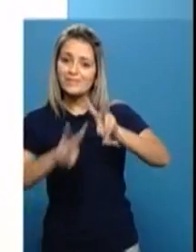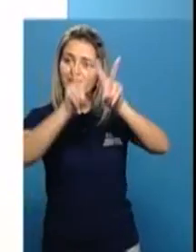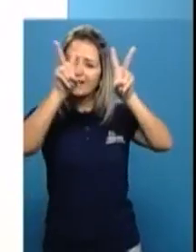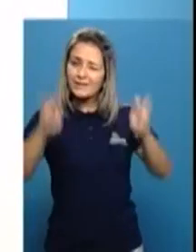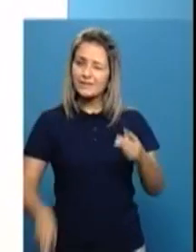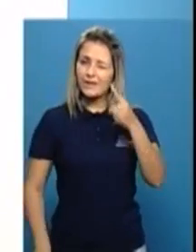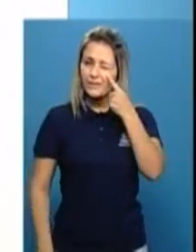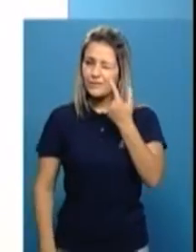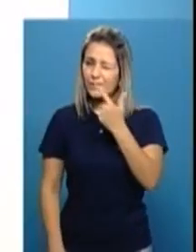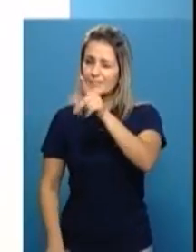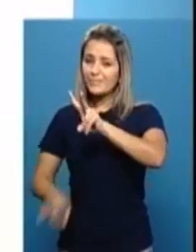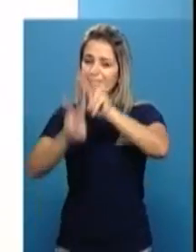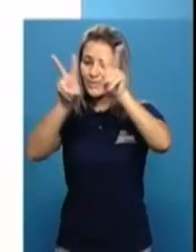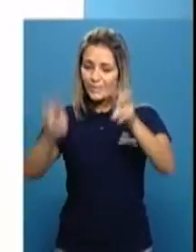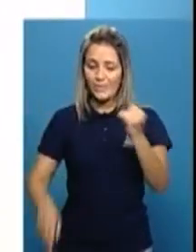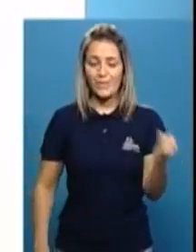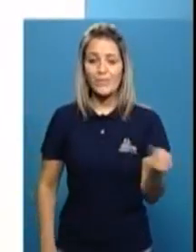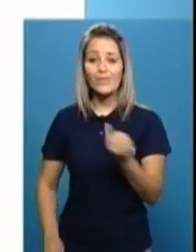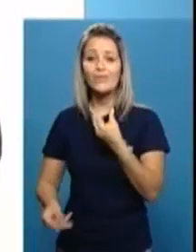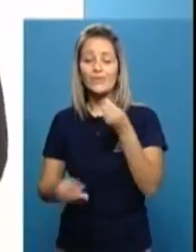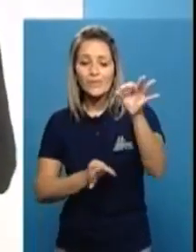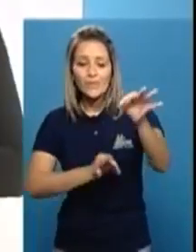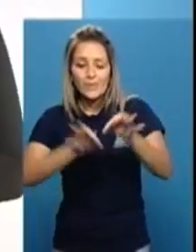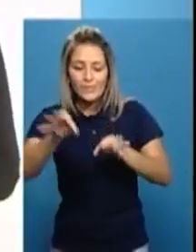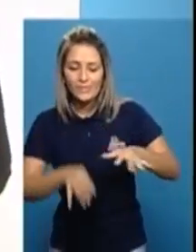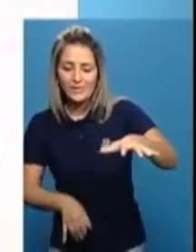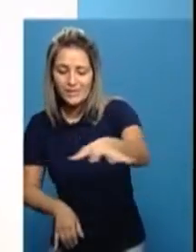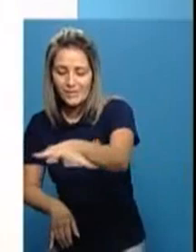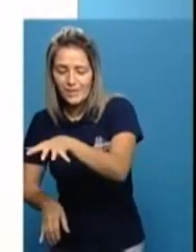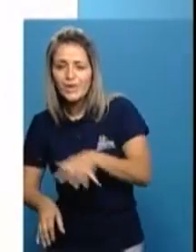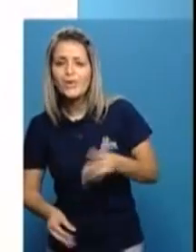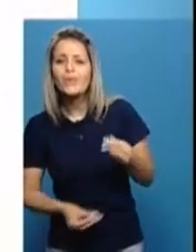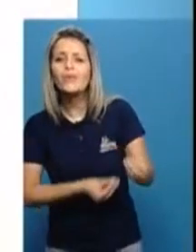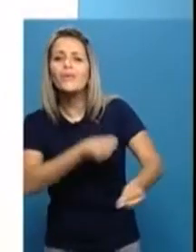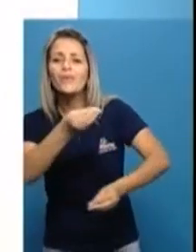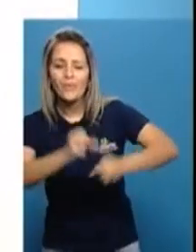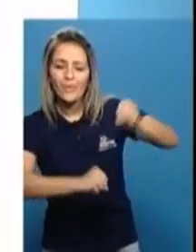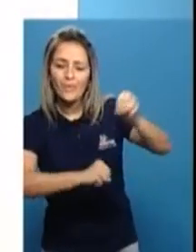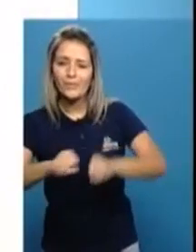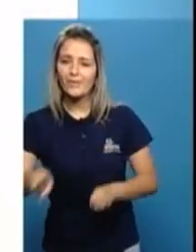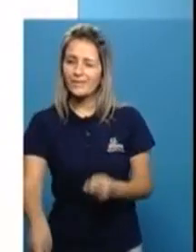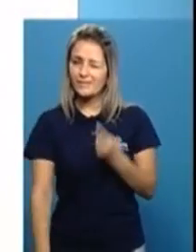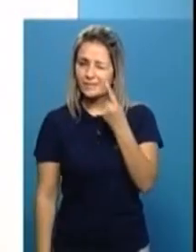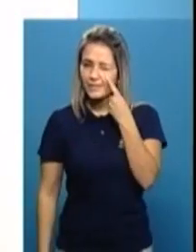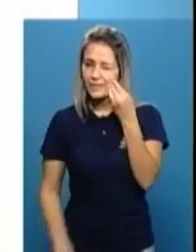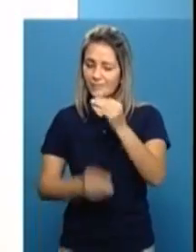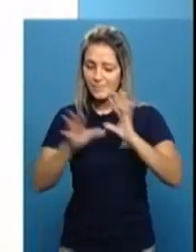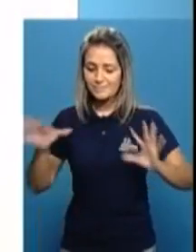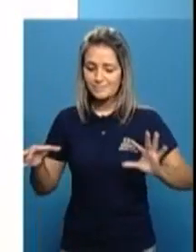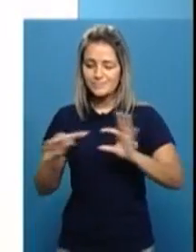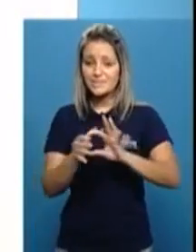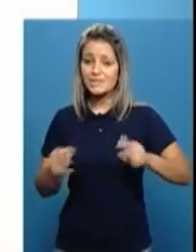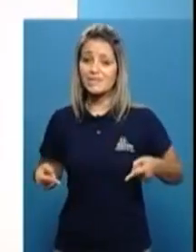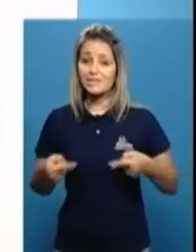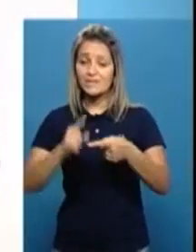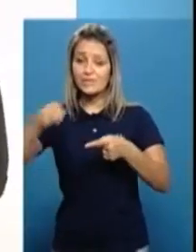passaremos a outro extremamente importante, arranjo físico ou layout, que vocês verão que estão totalmente ligados